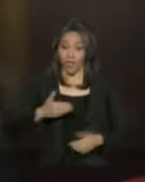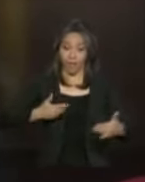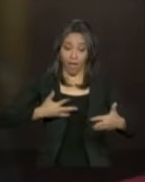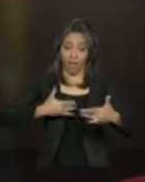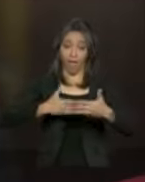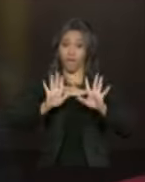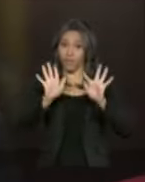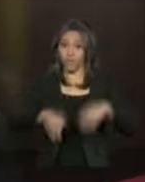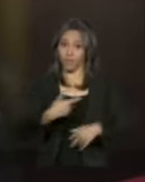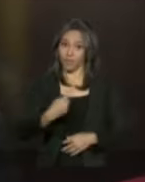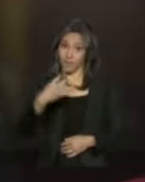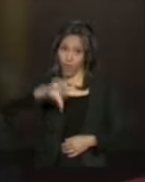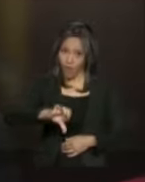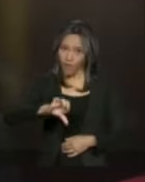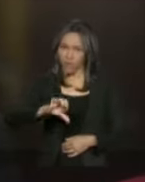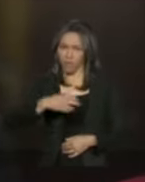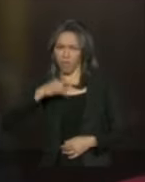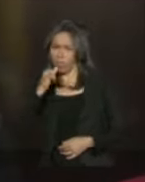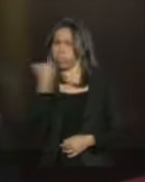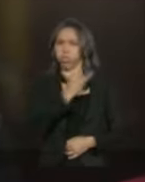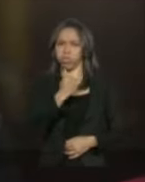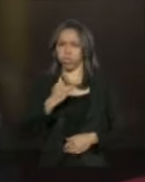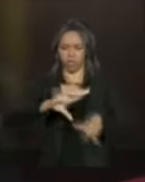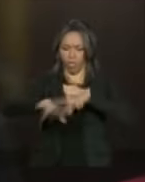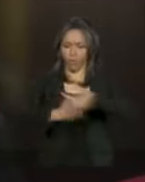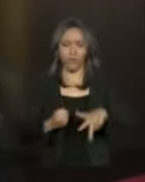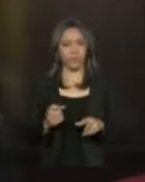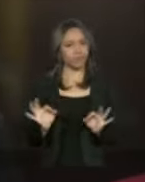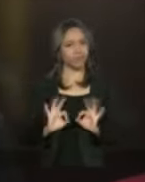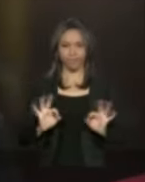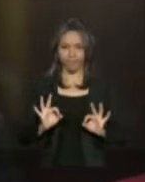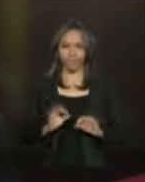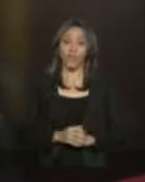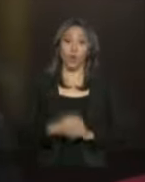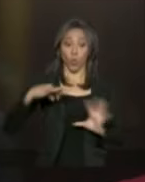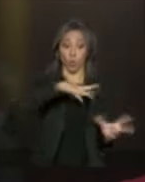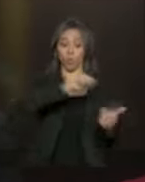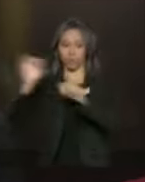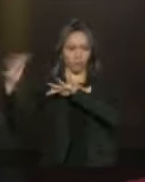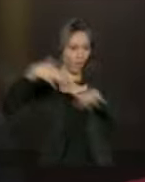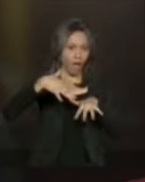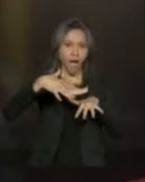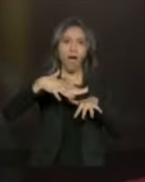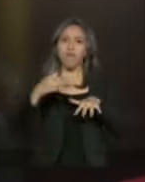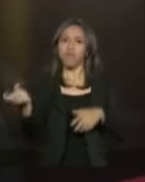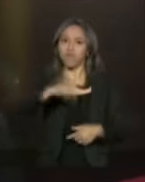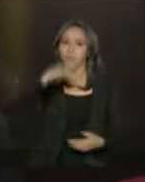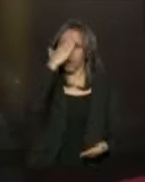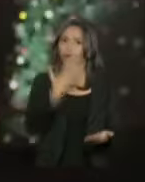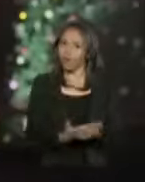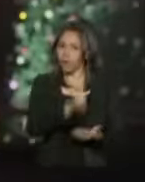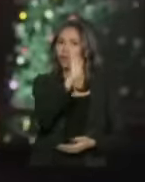2019 sem qualquer denúncia de corrupção o mundo voltou a confiar no